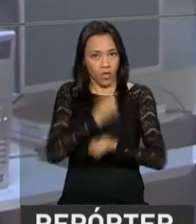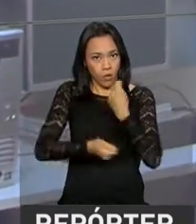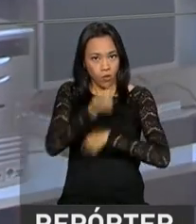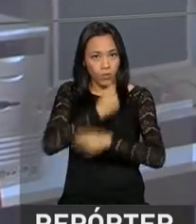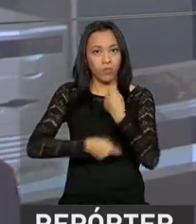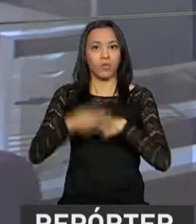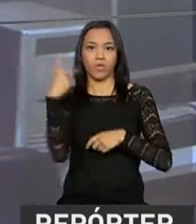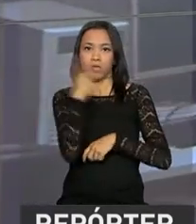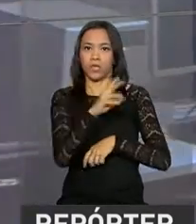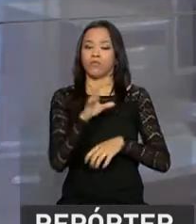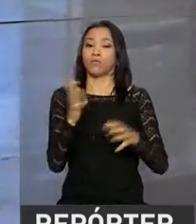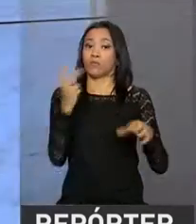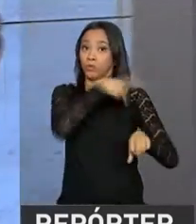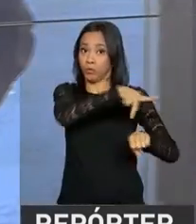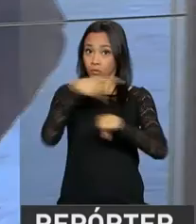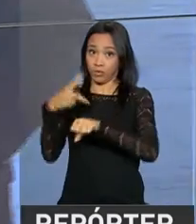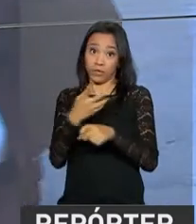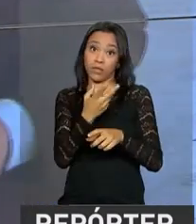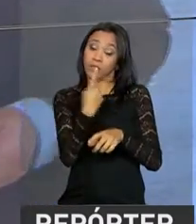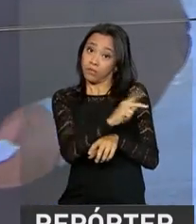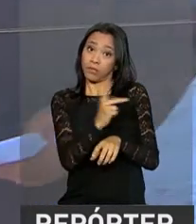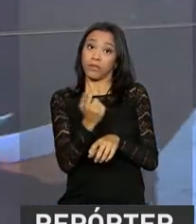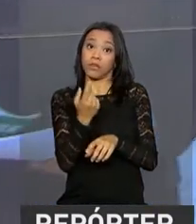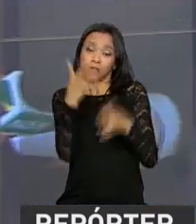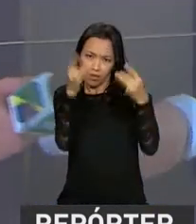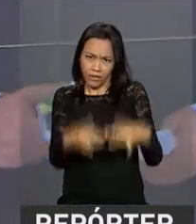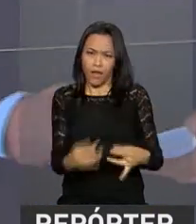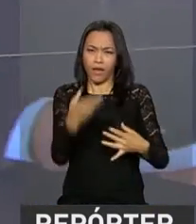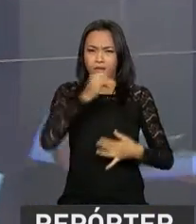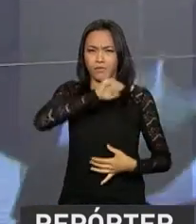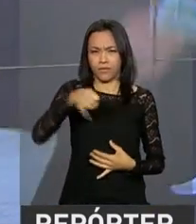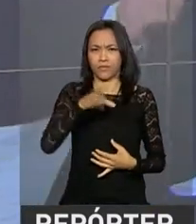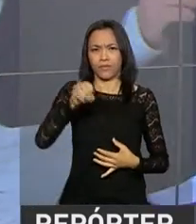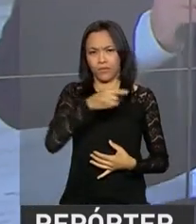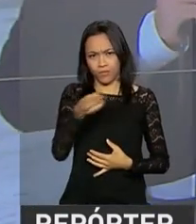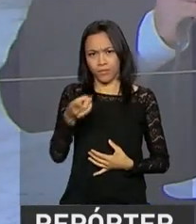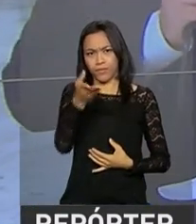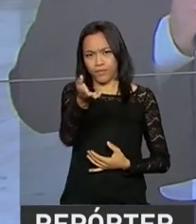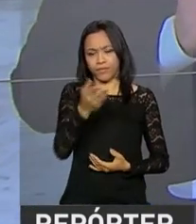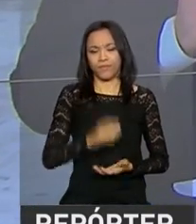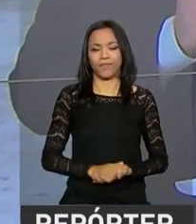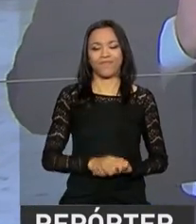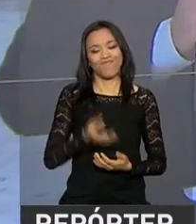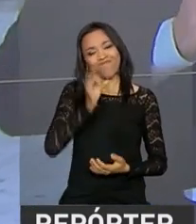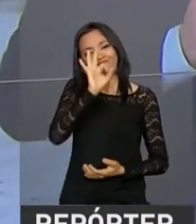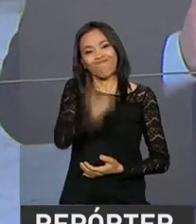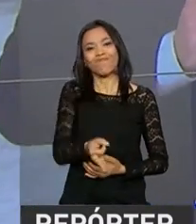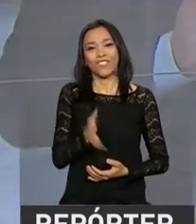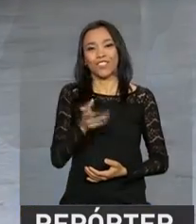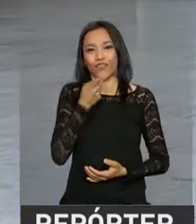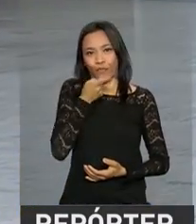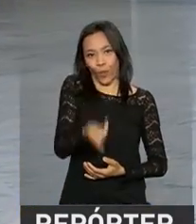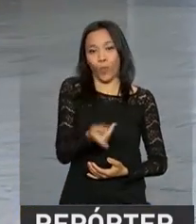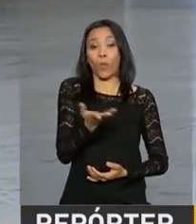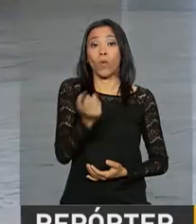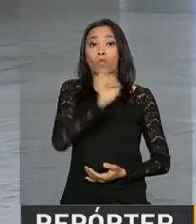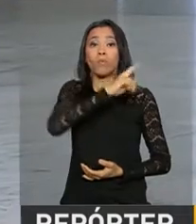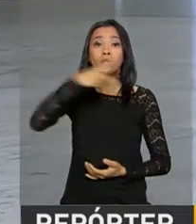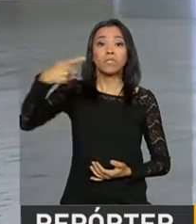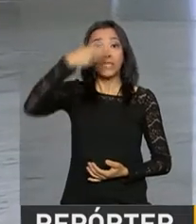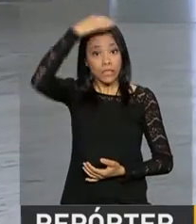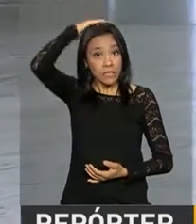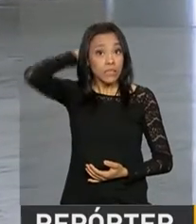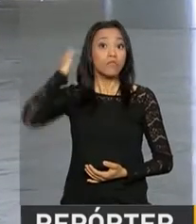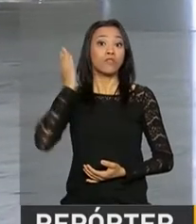João Pedro Neto, ao vivo do Palácio Planalto, tem os detalhes para a gente. Oi, João Pedro. Oi, Renata, exatamente. Como você falou, o presidente Michel Temer está